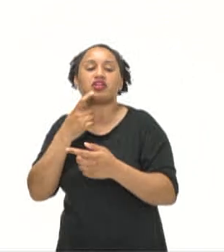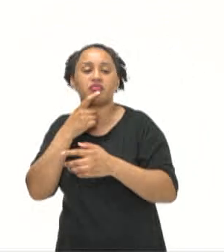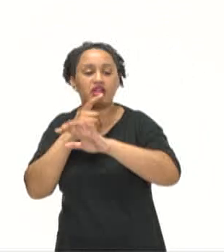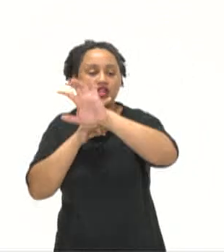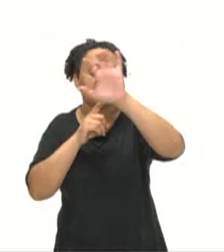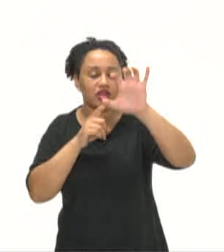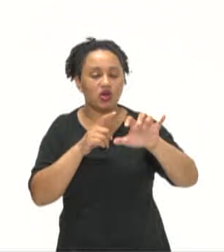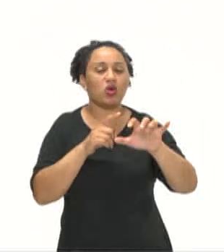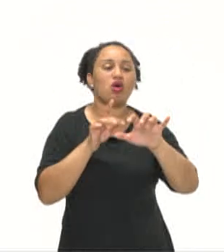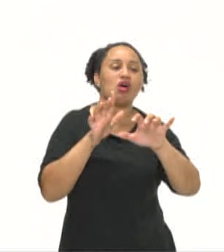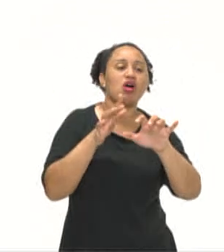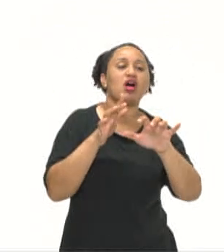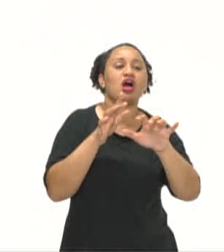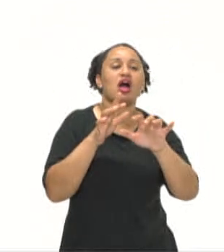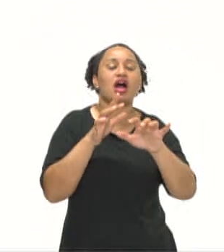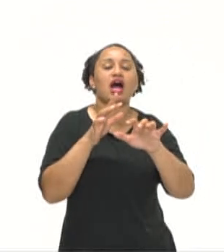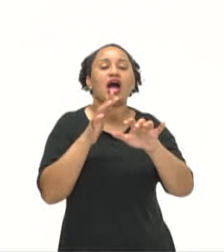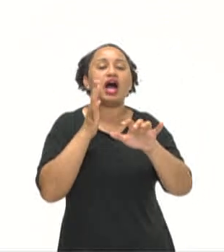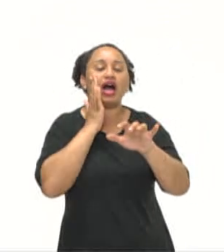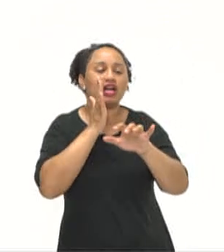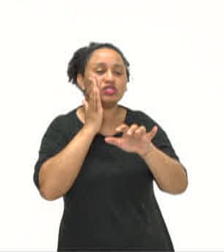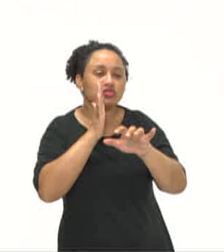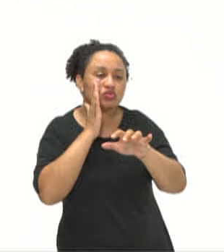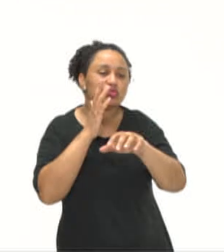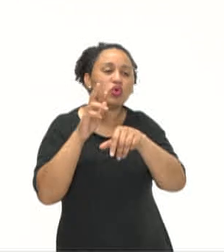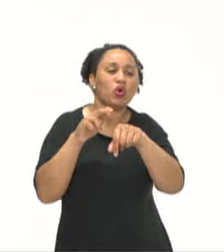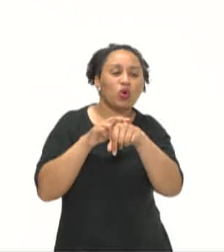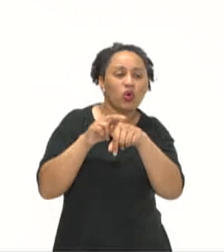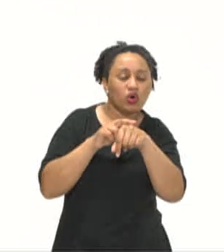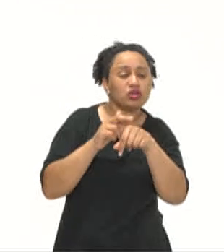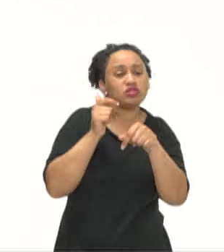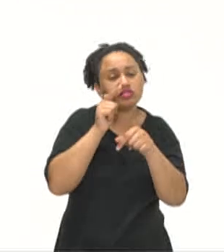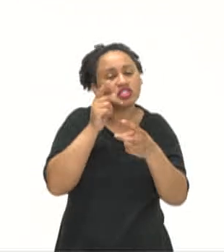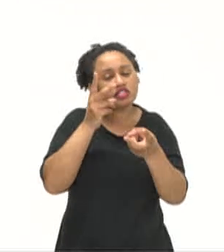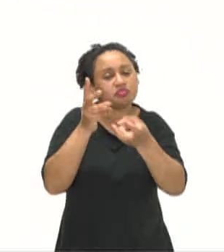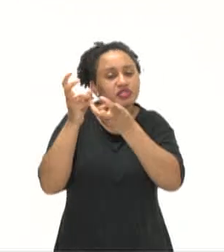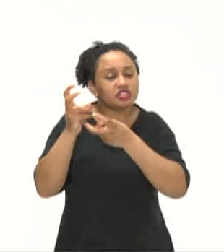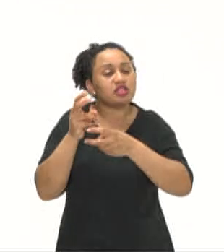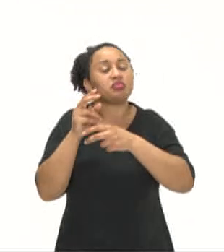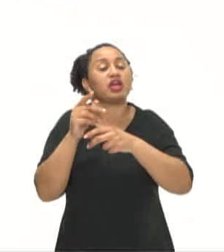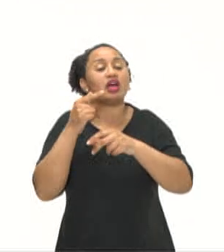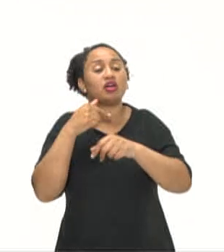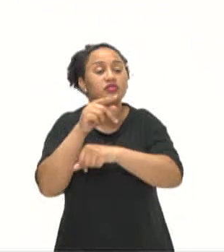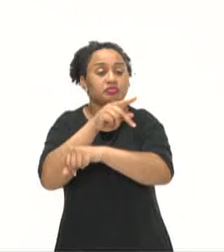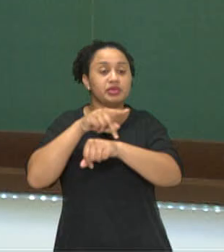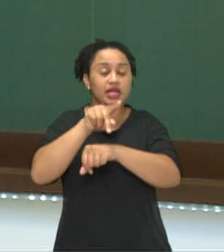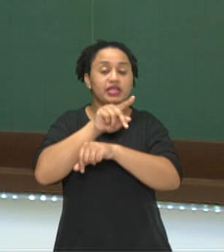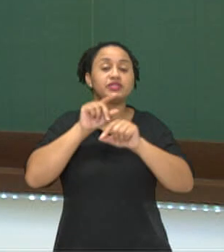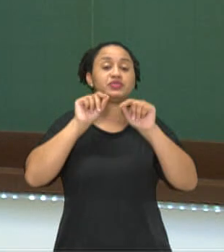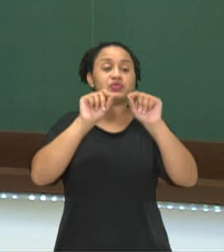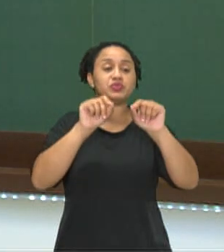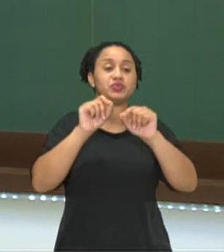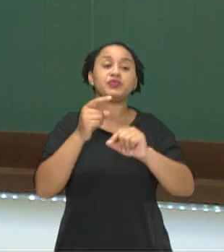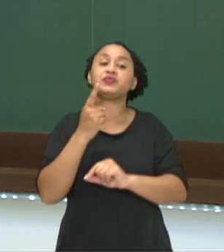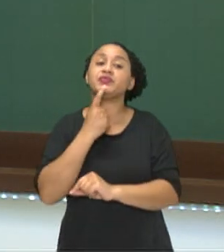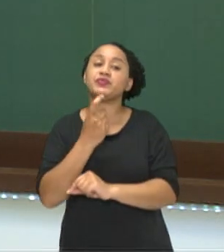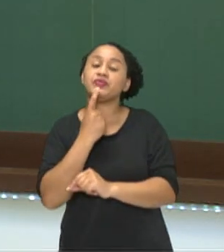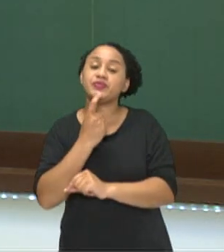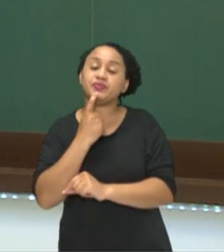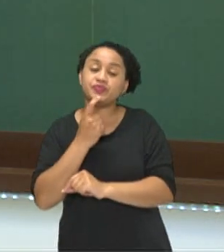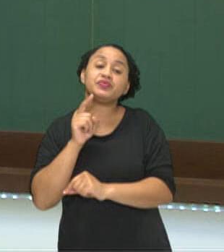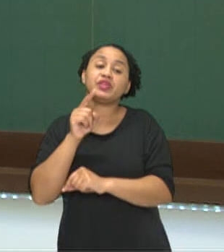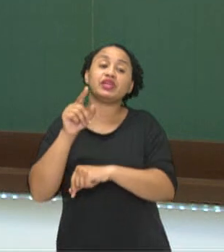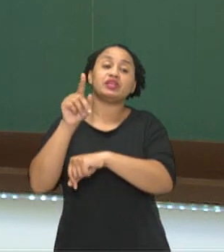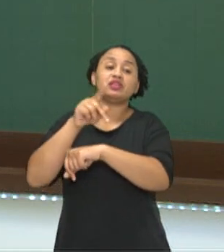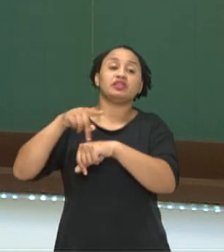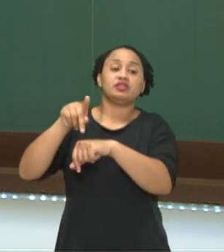porção em tons mais próximos ao azul e ao roxo. Se você observar os países que estão ali na coloração vermelha, esses